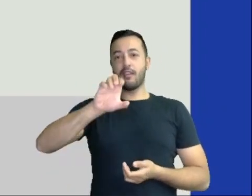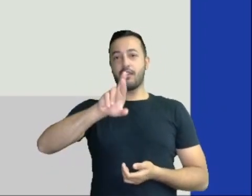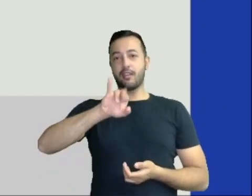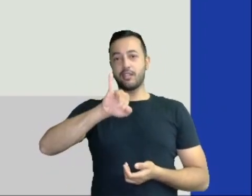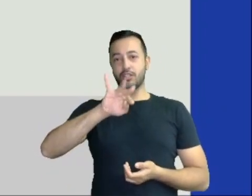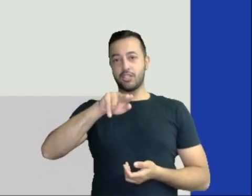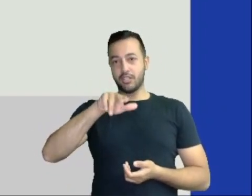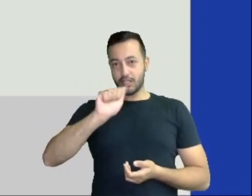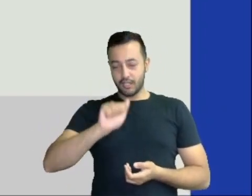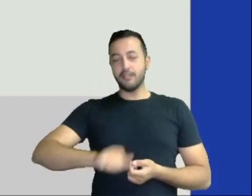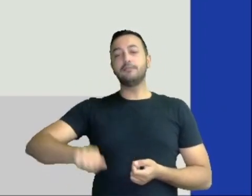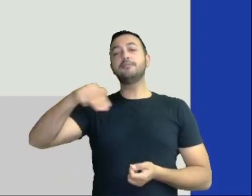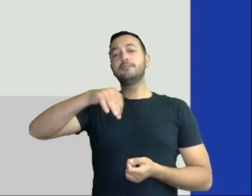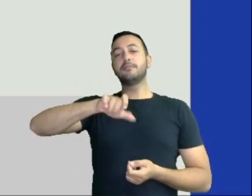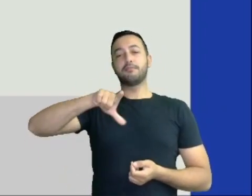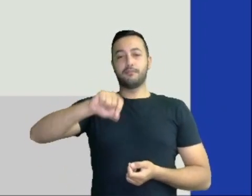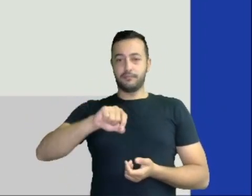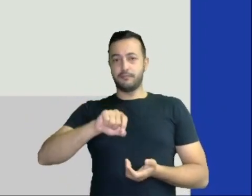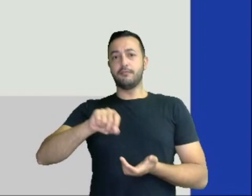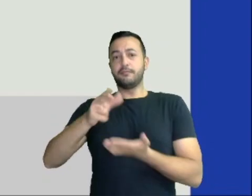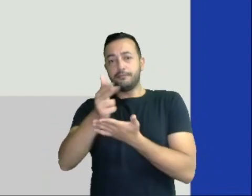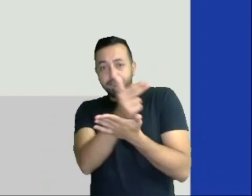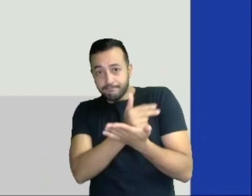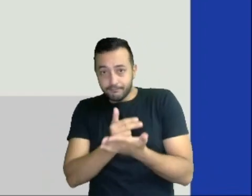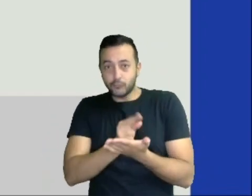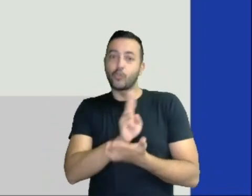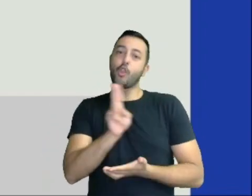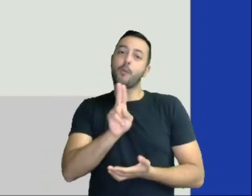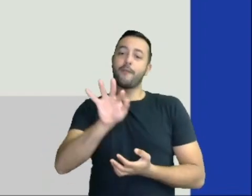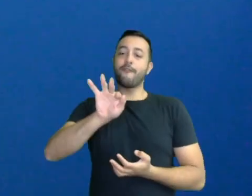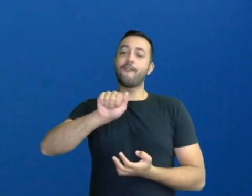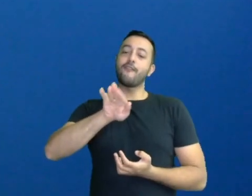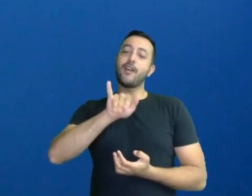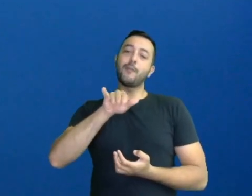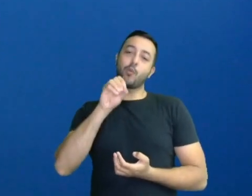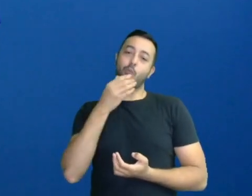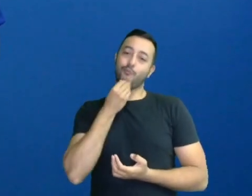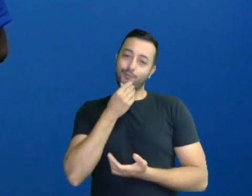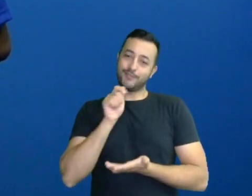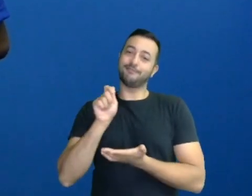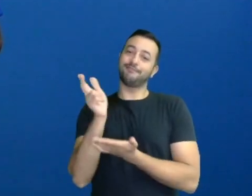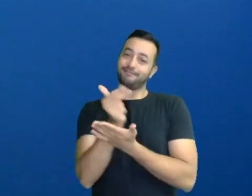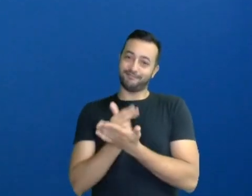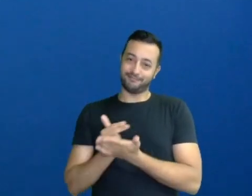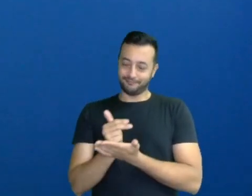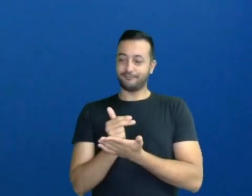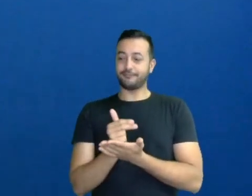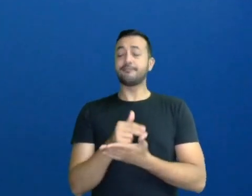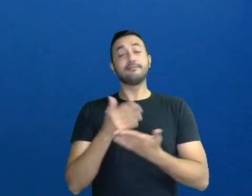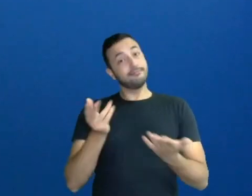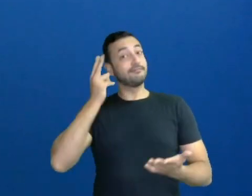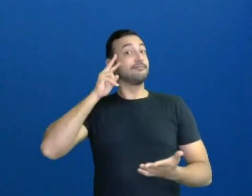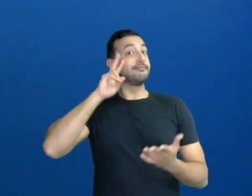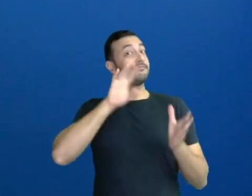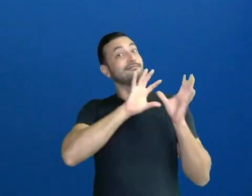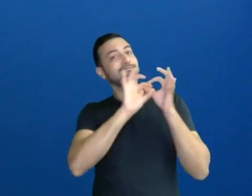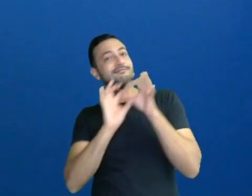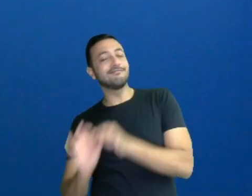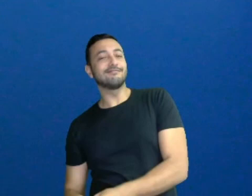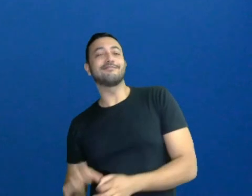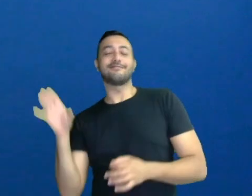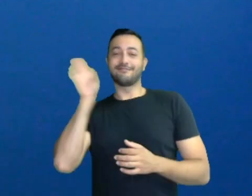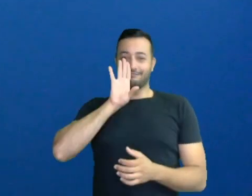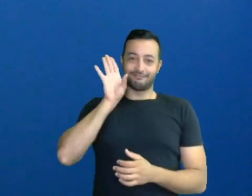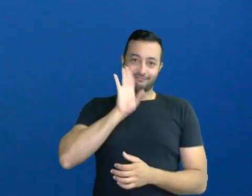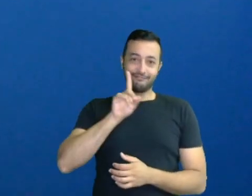e as ilustrações são de Fábio Marciano essa história uma história bem legal ela